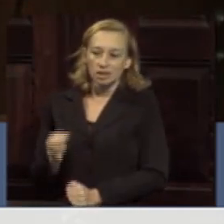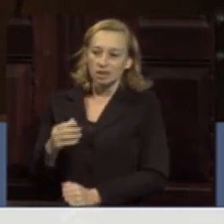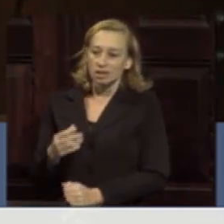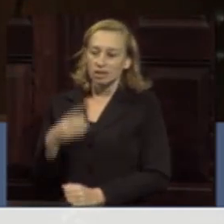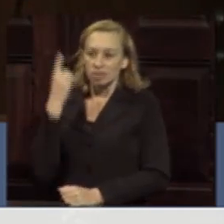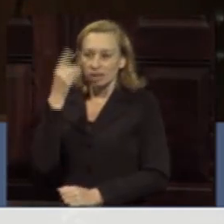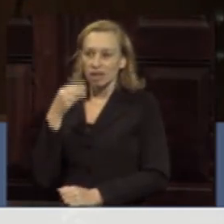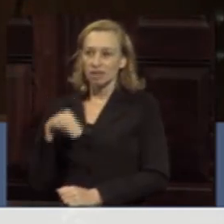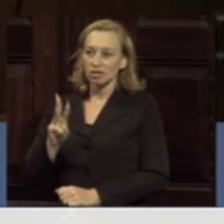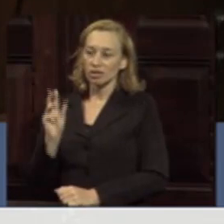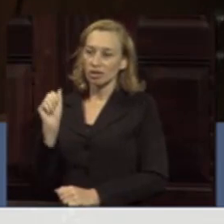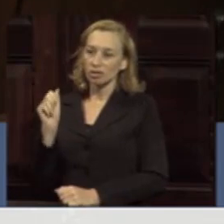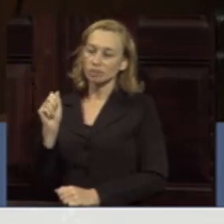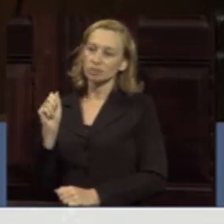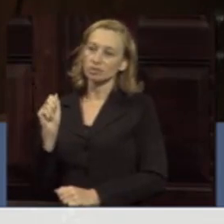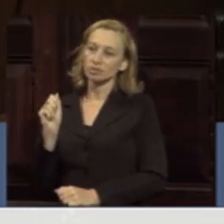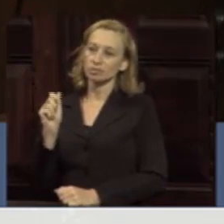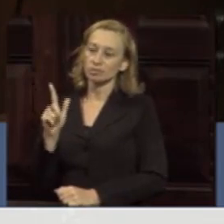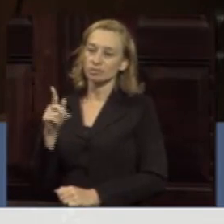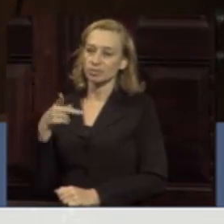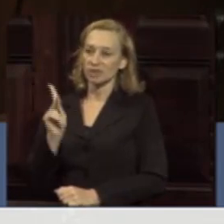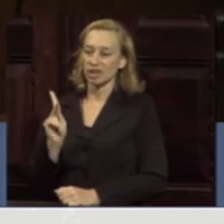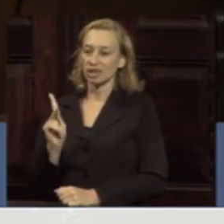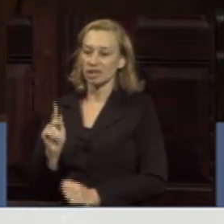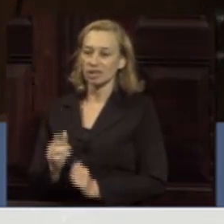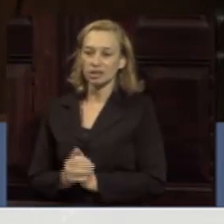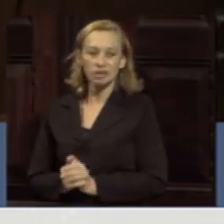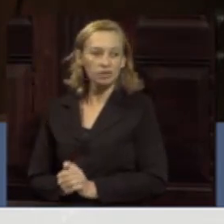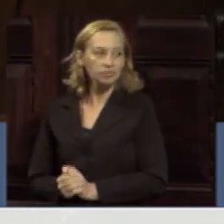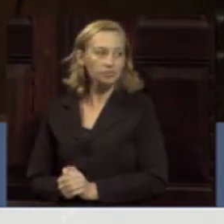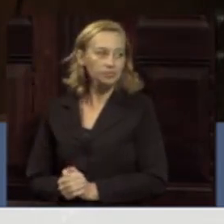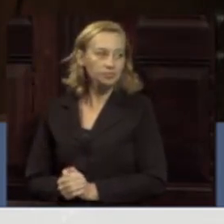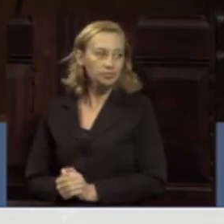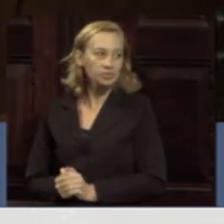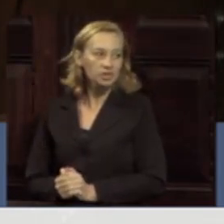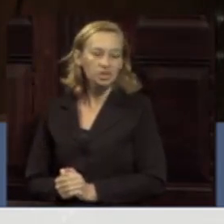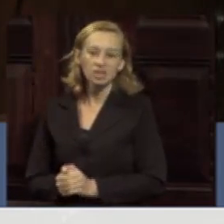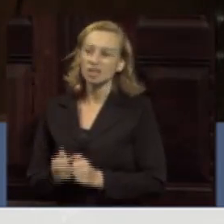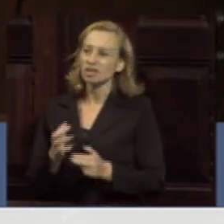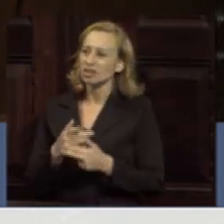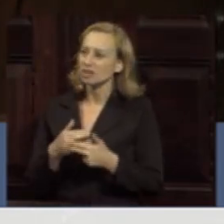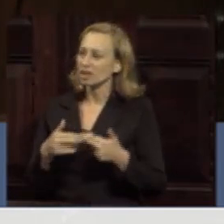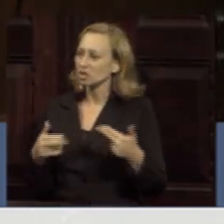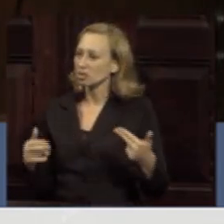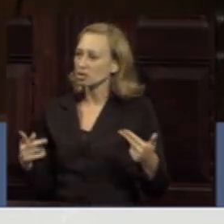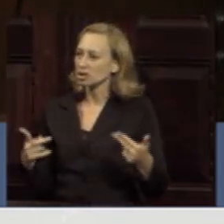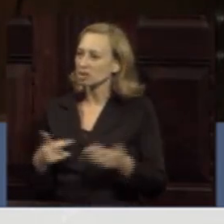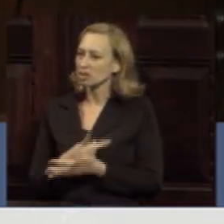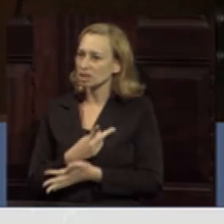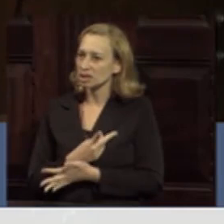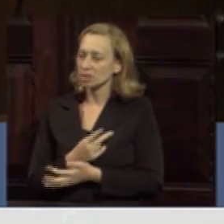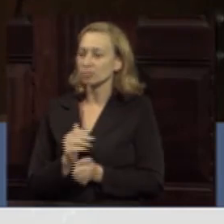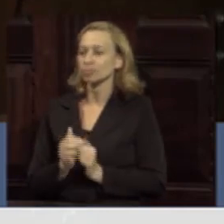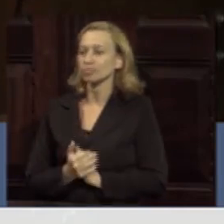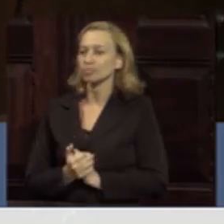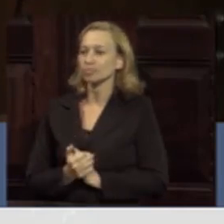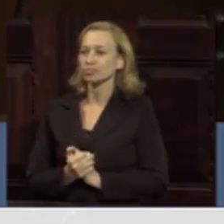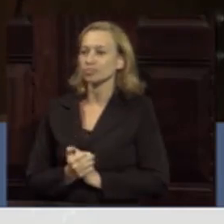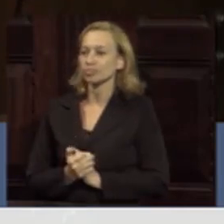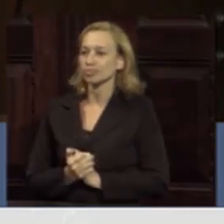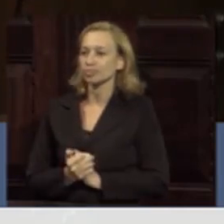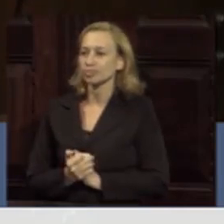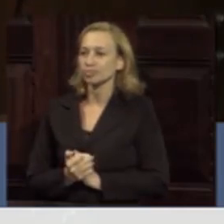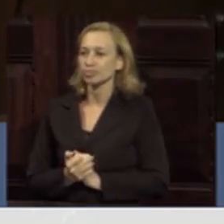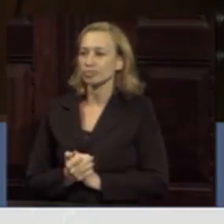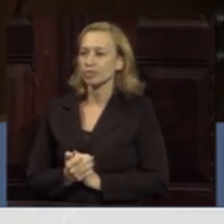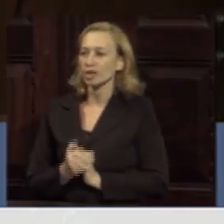deputado Flávio Serafim me antecedeu, e aí dizendo exatamente de fatos lamentáveis, essa questão de fechamento de escolas. Mas eu já estava inscrito